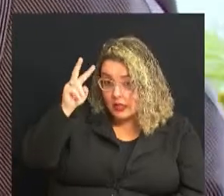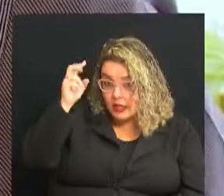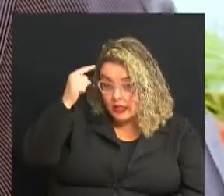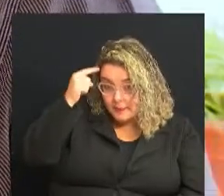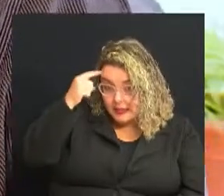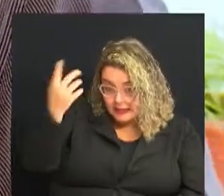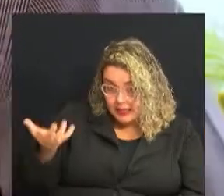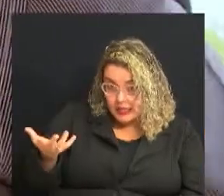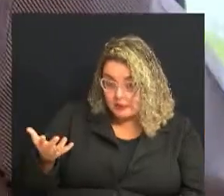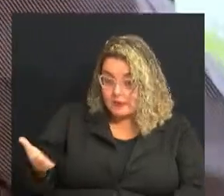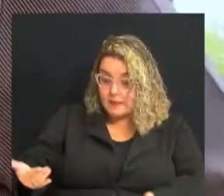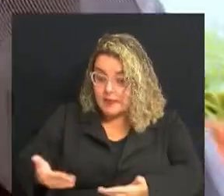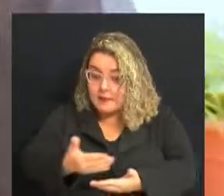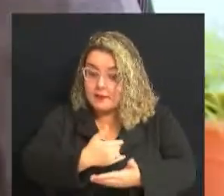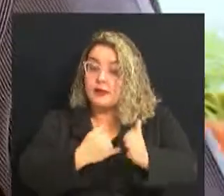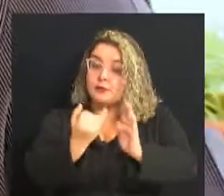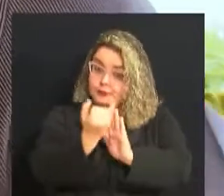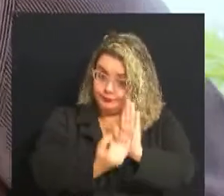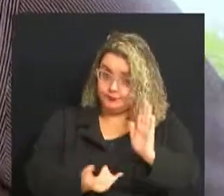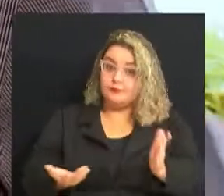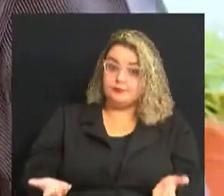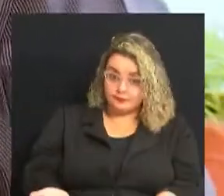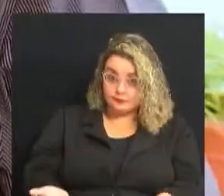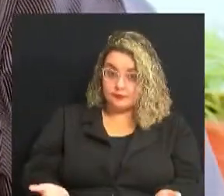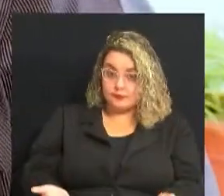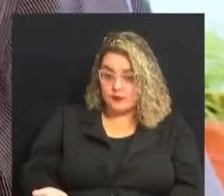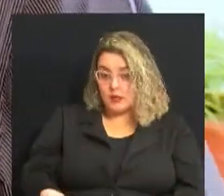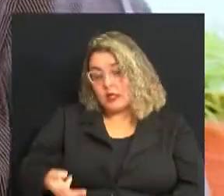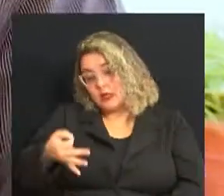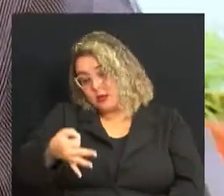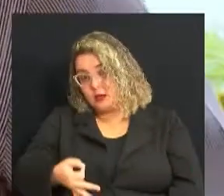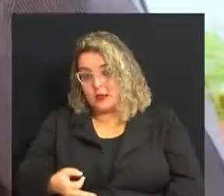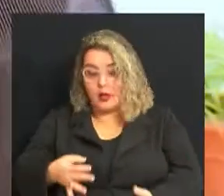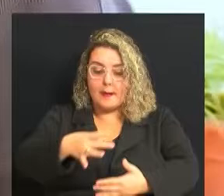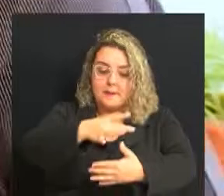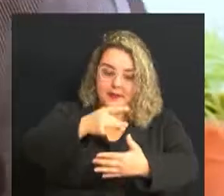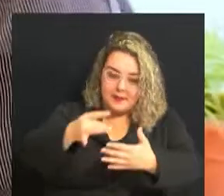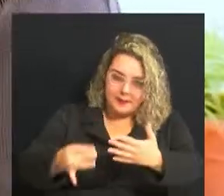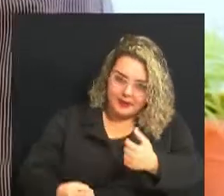de arrecadação de impostos. Então a correta conjugação de todos os